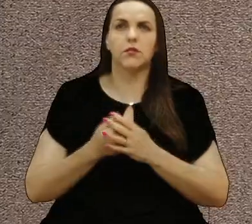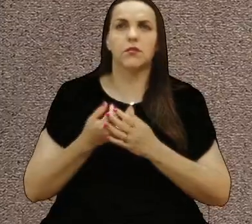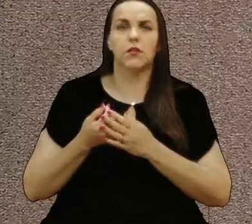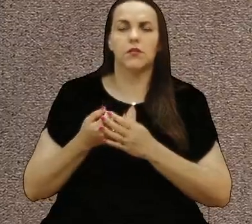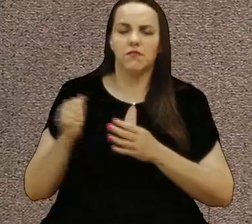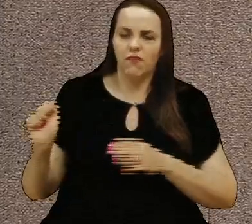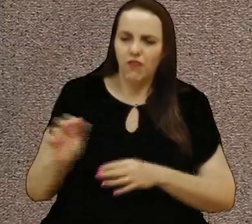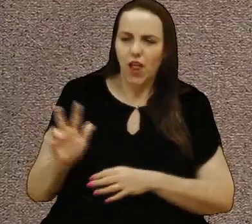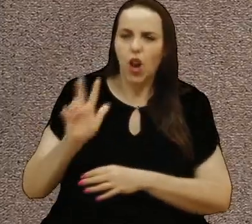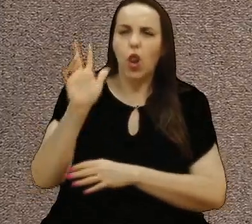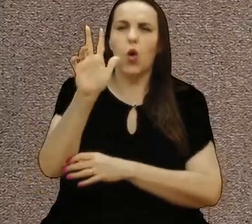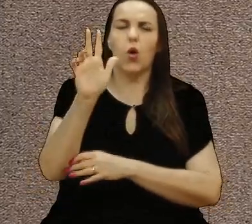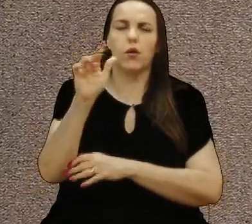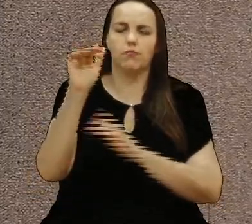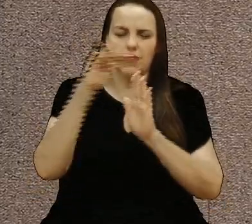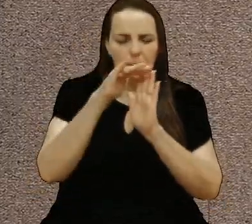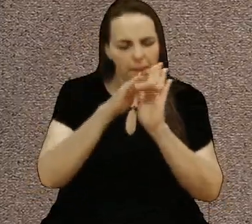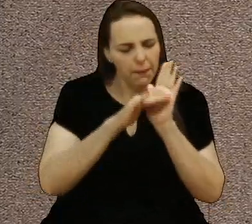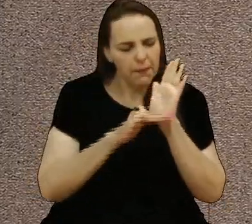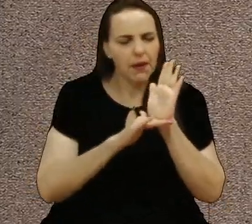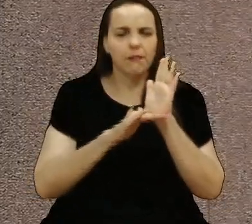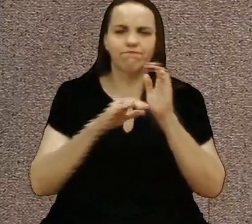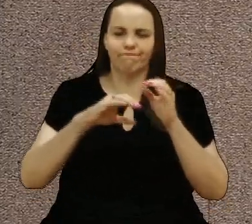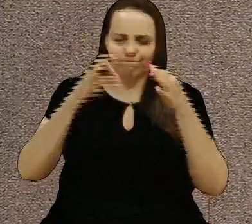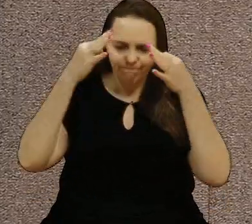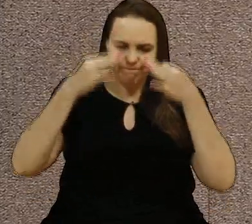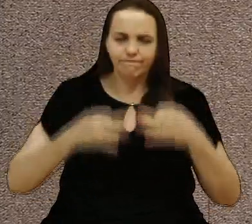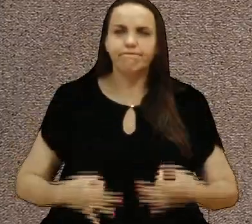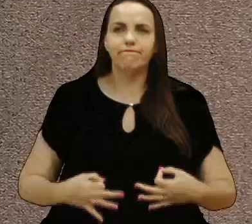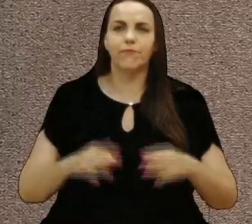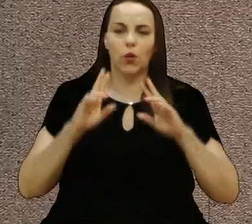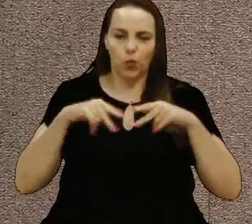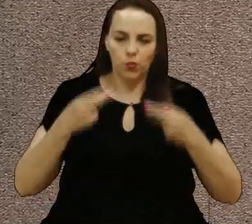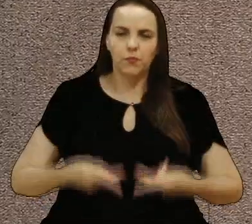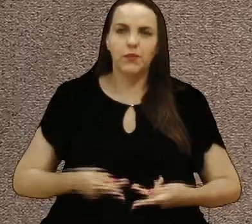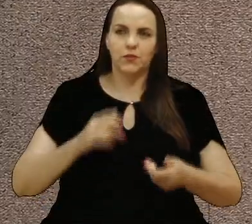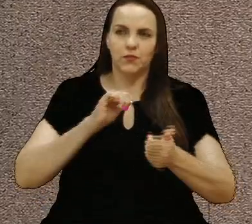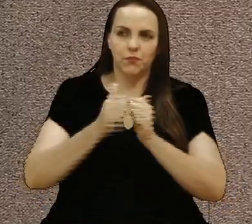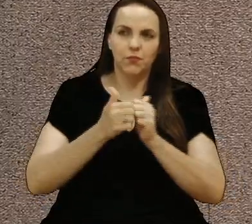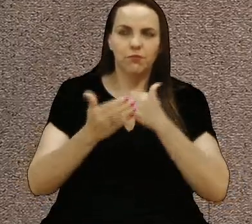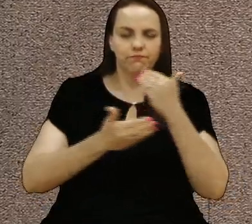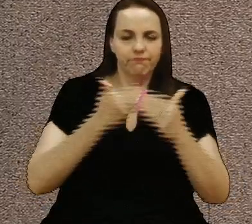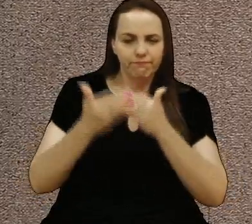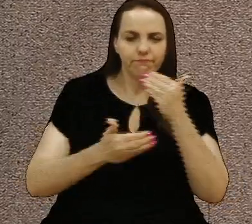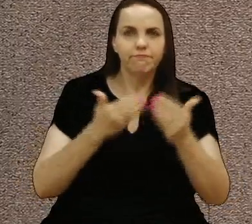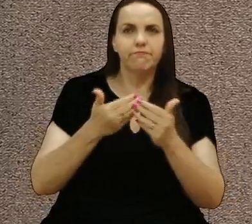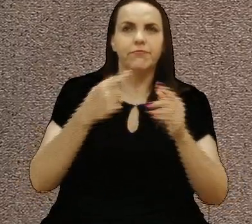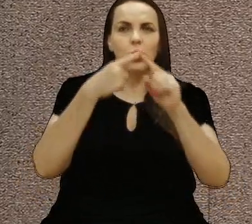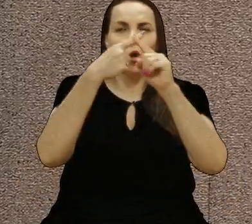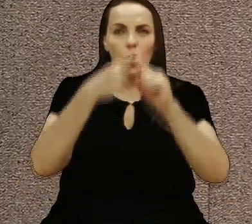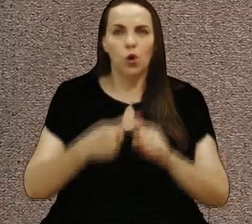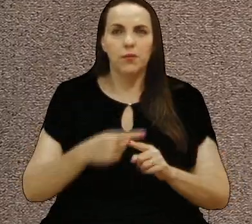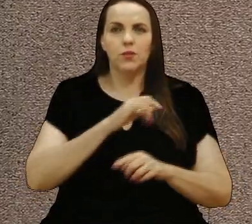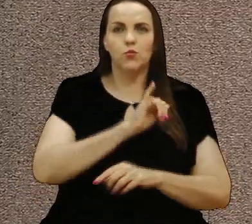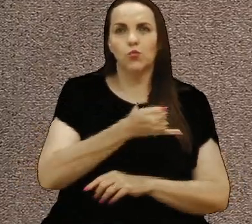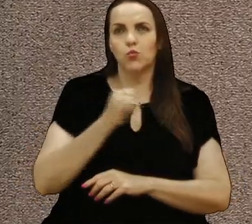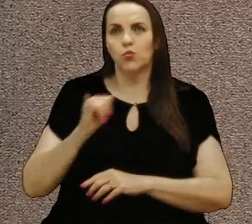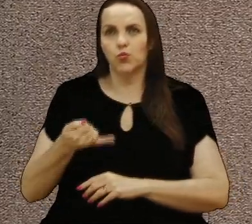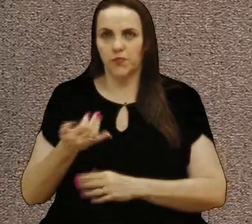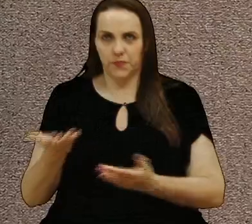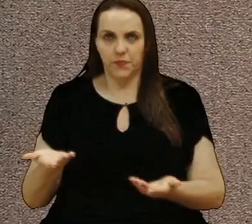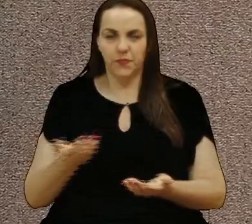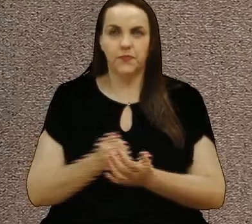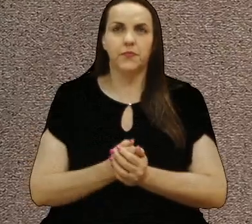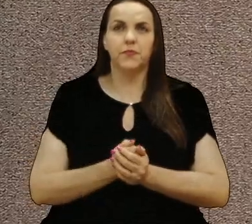princípios, caráter, todo esse aspecto humano do esporte foi desenvolvido durante esta competição de jiu-jitsu na nossa cidade. Então,